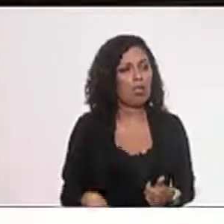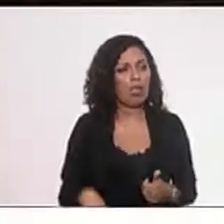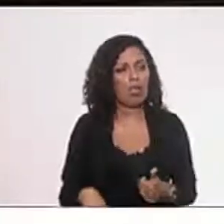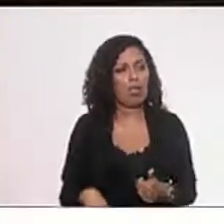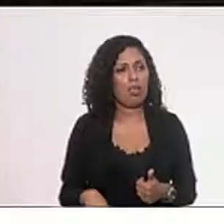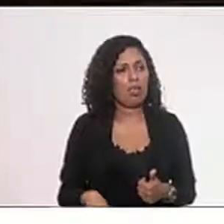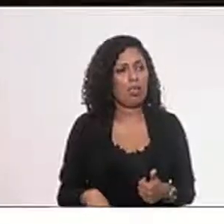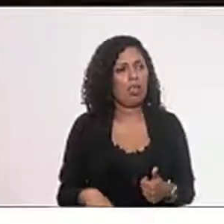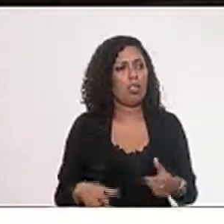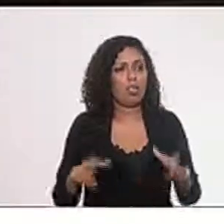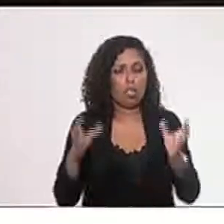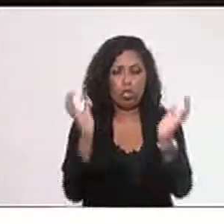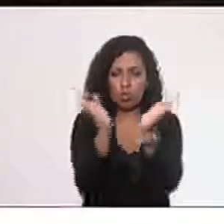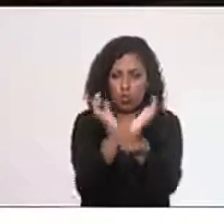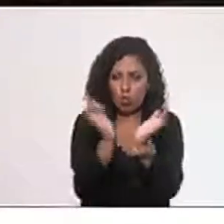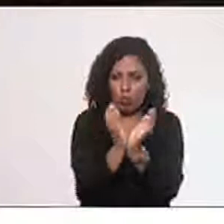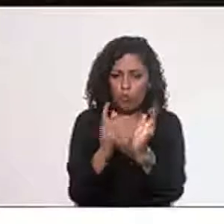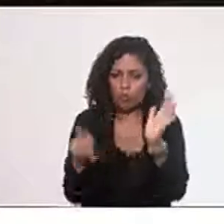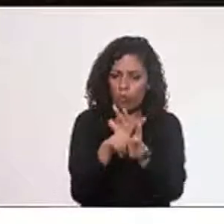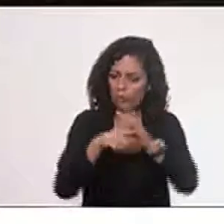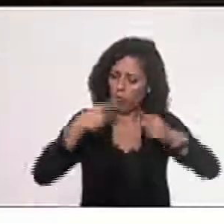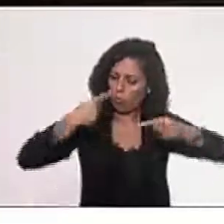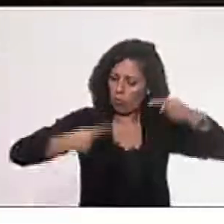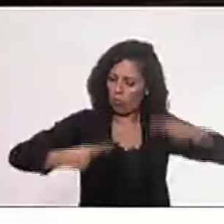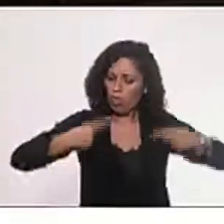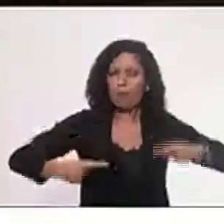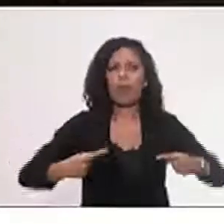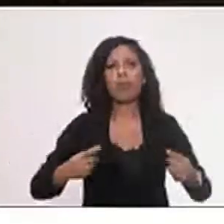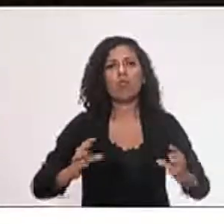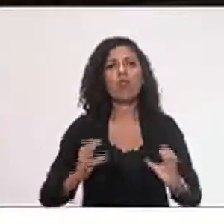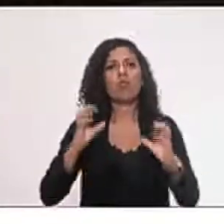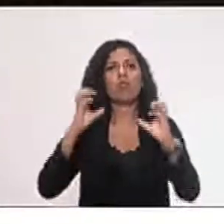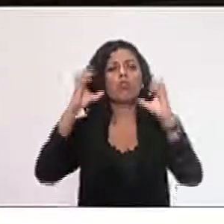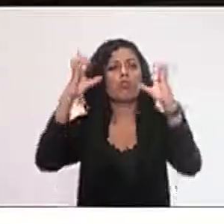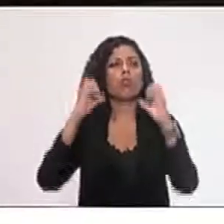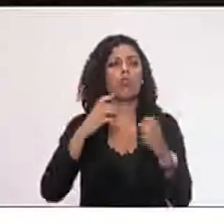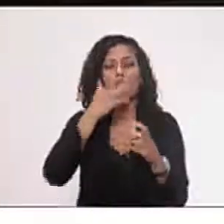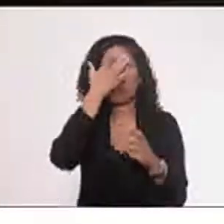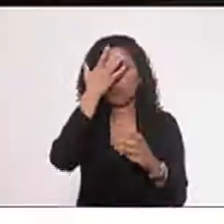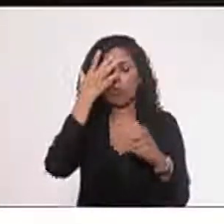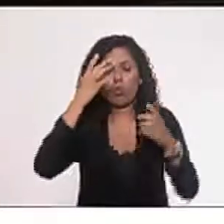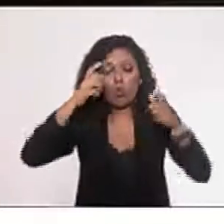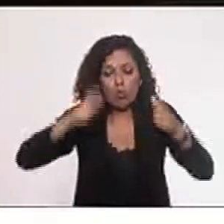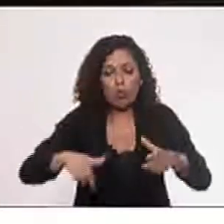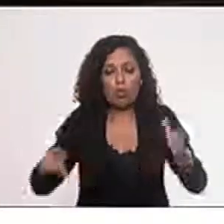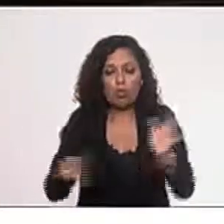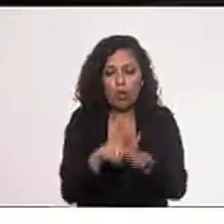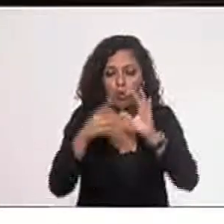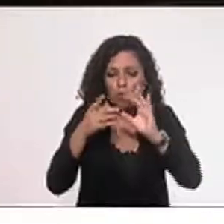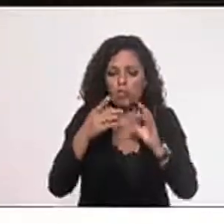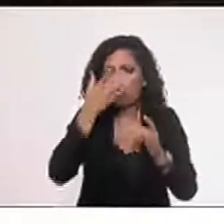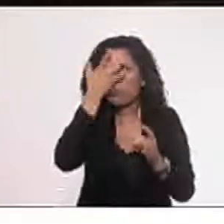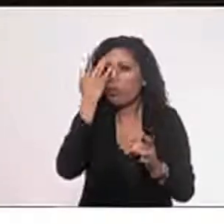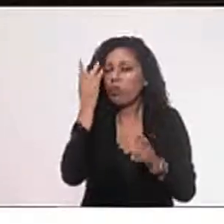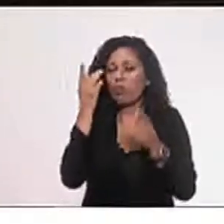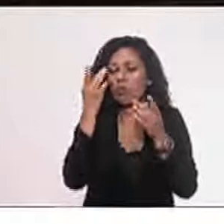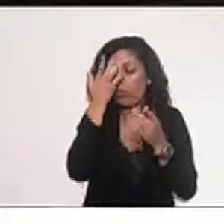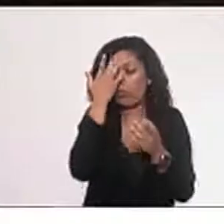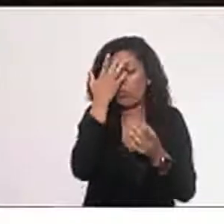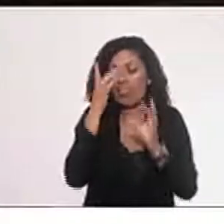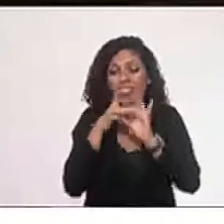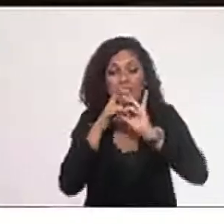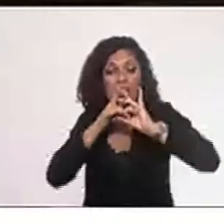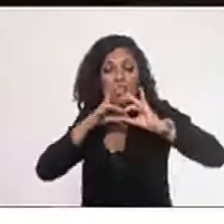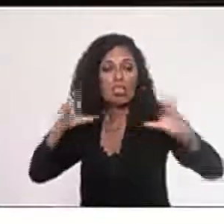marcadas pelo debate pelo espírito crítico pelo espírito criador libertário pela pluralidade de